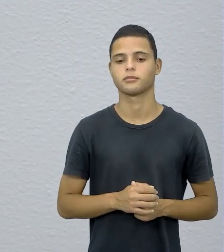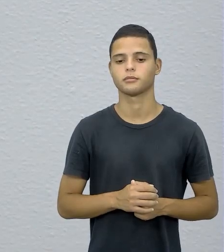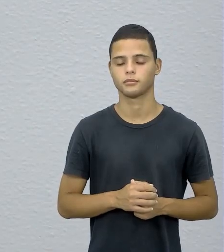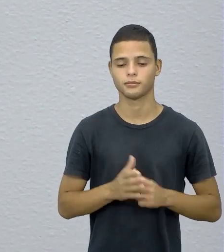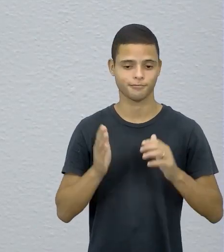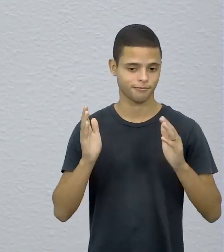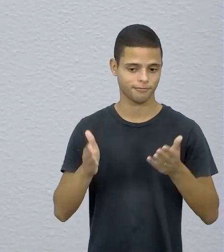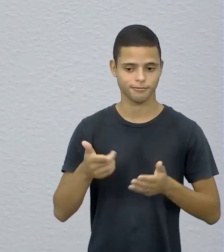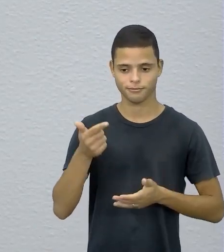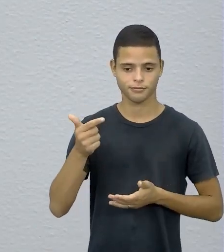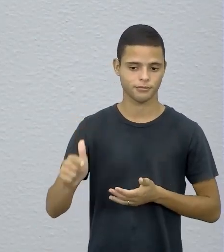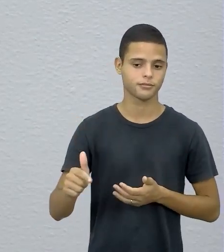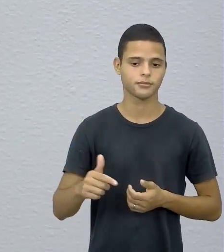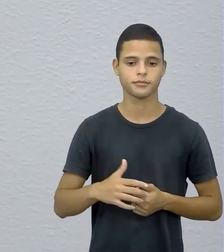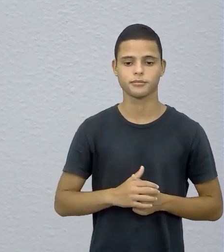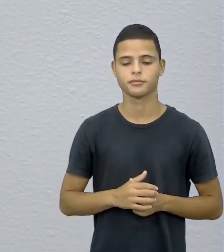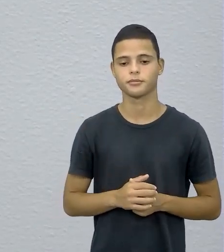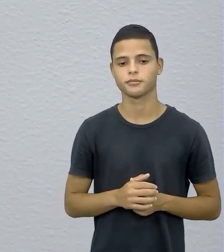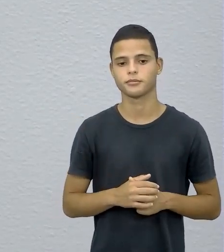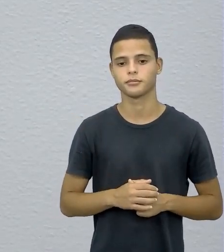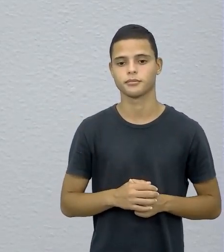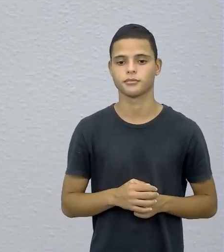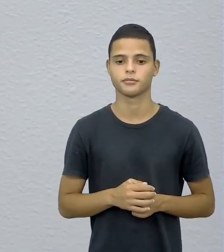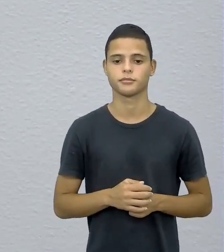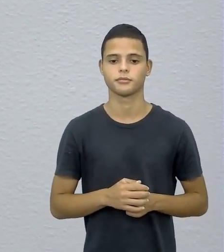Já. 13 e